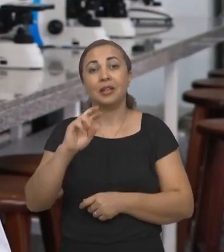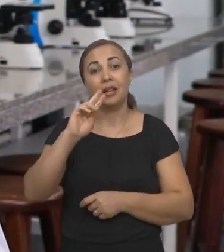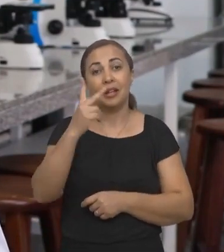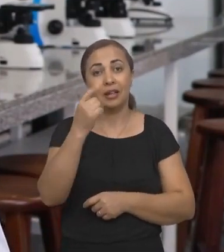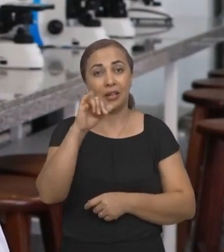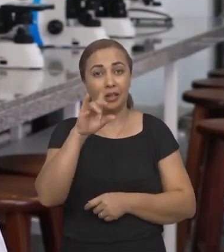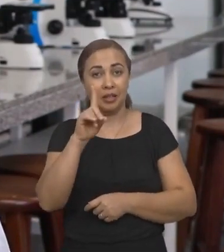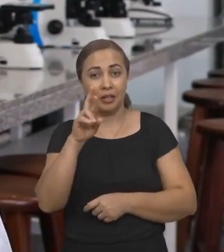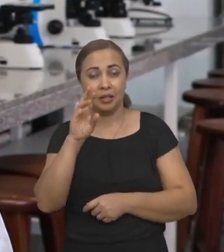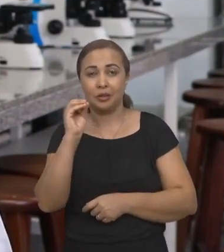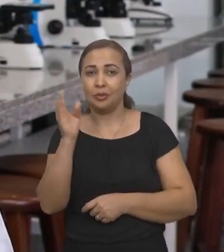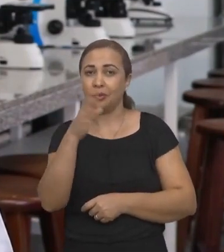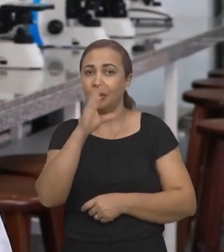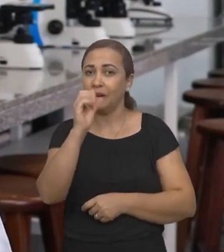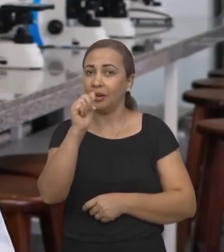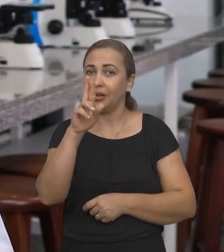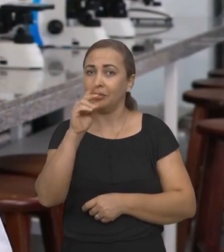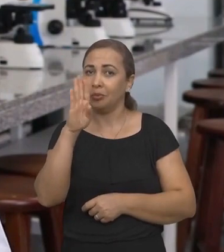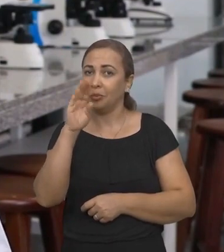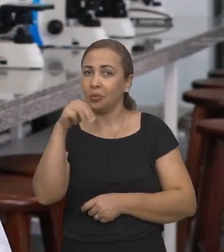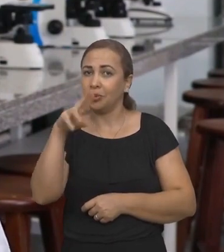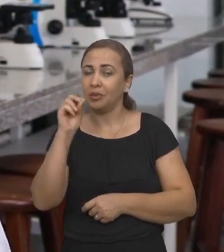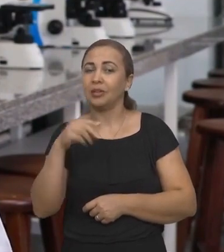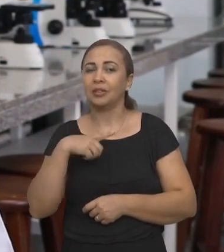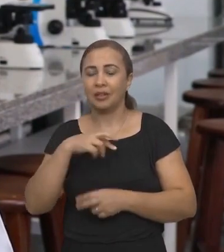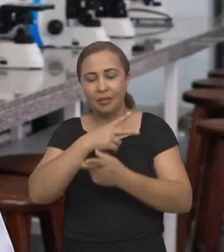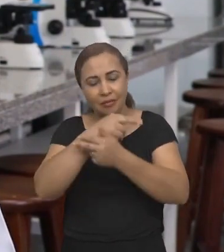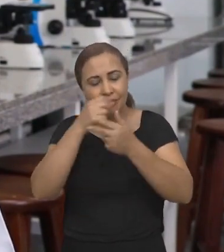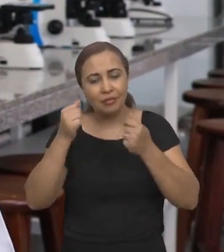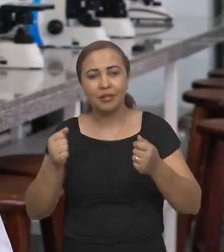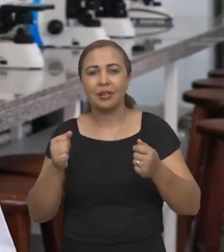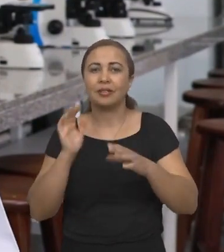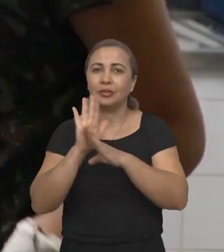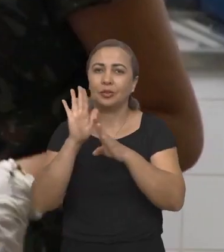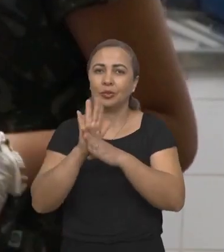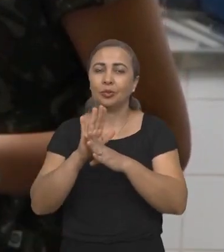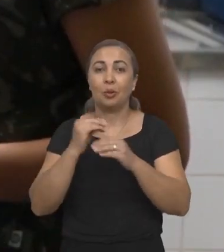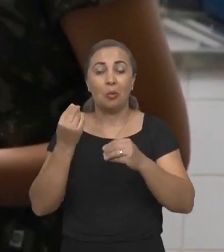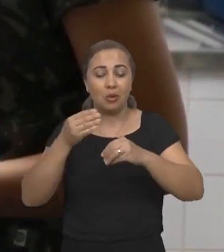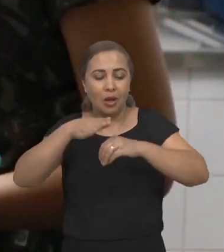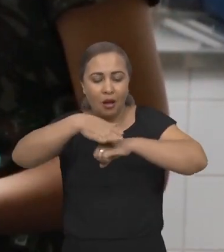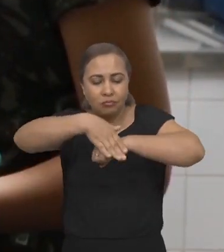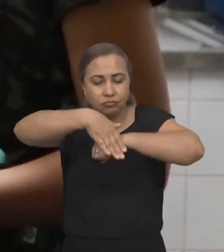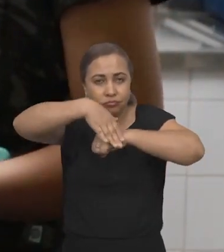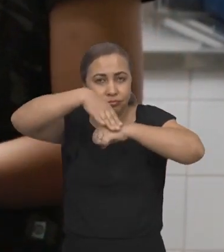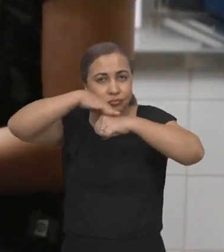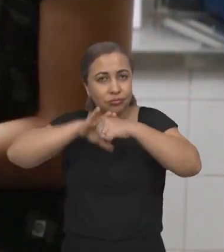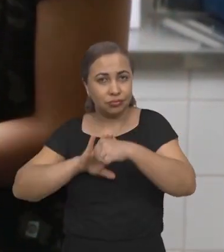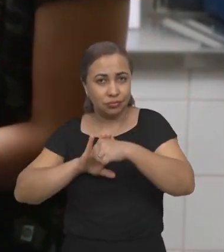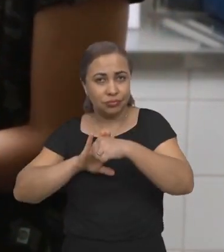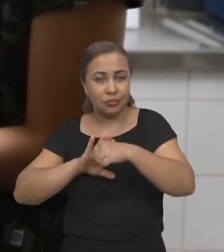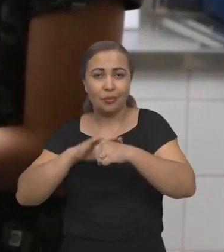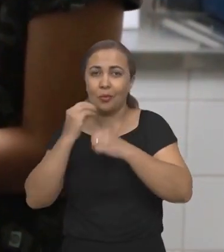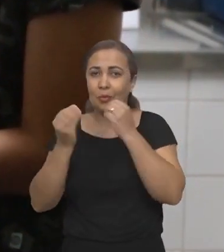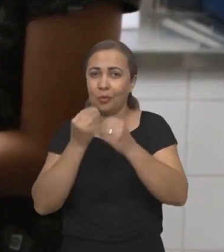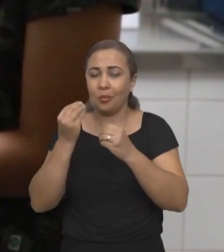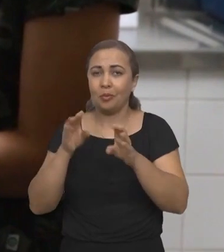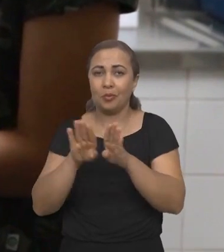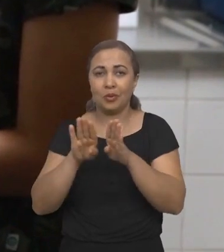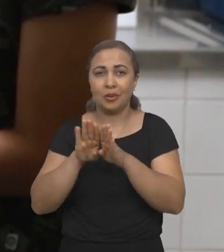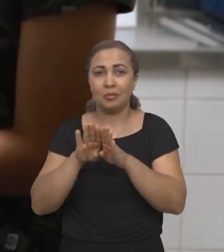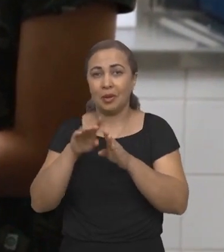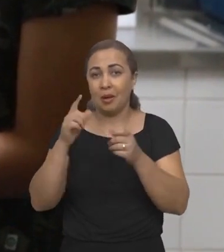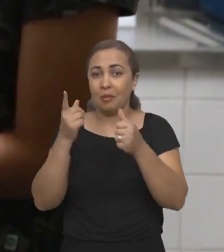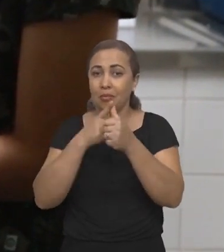de hidrocarboneto, elas têm várias funções, então elas podem funcionar desde como curativos. Então, no primeiro